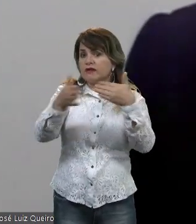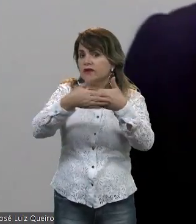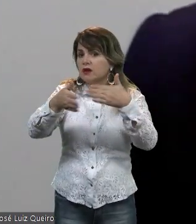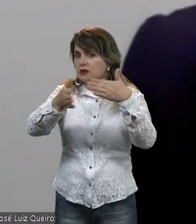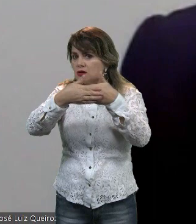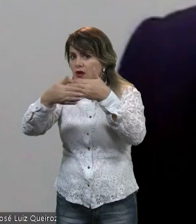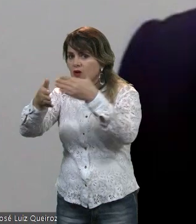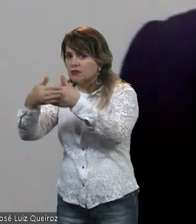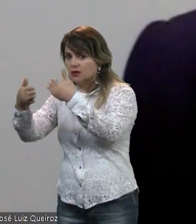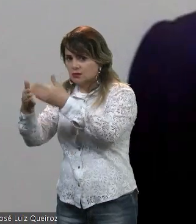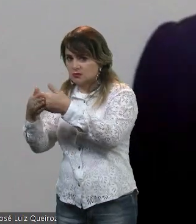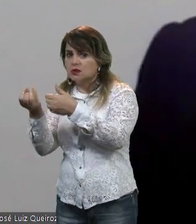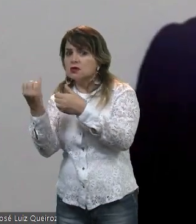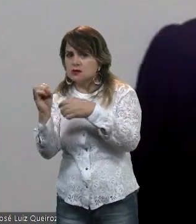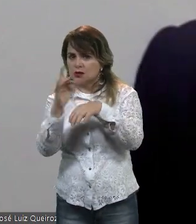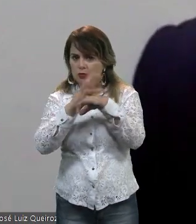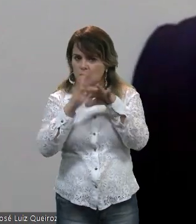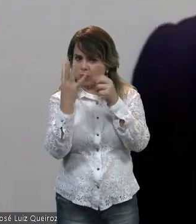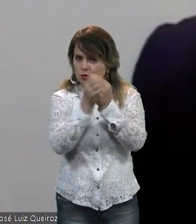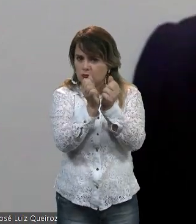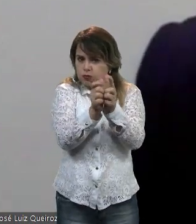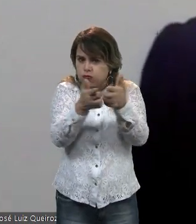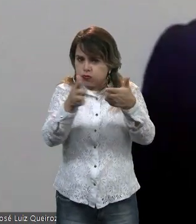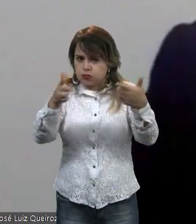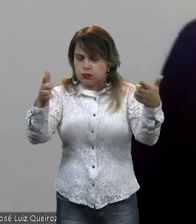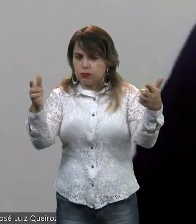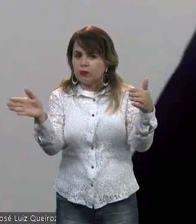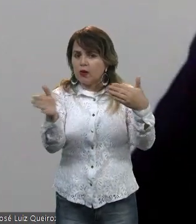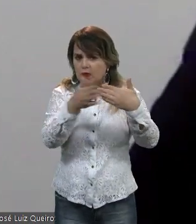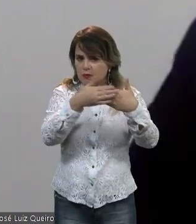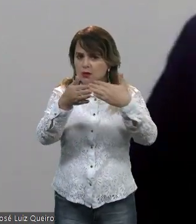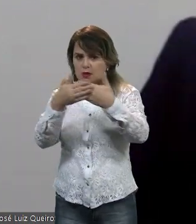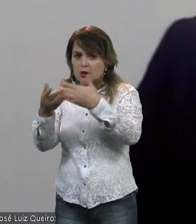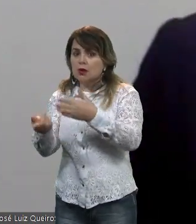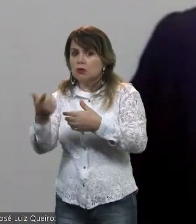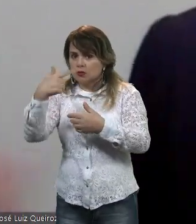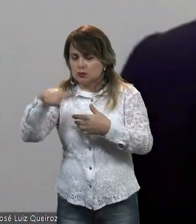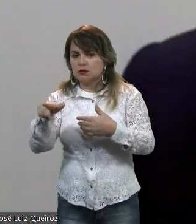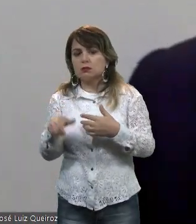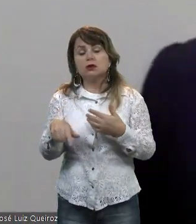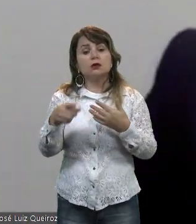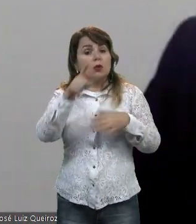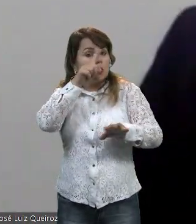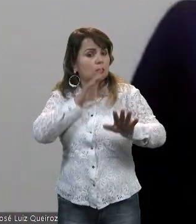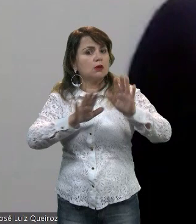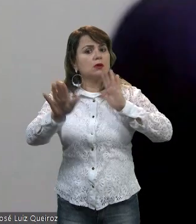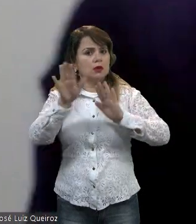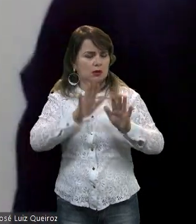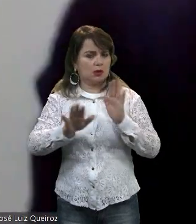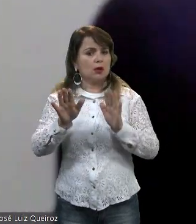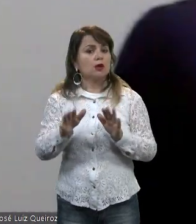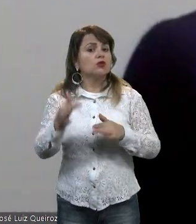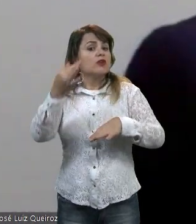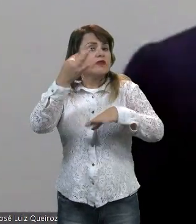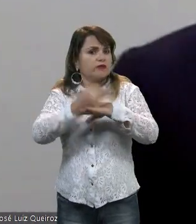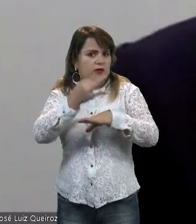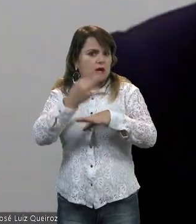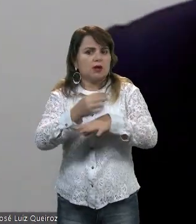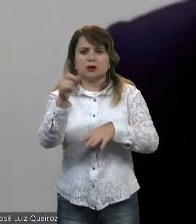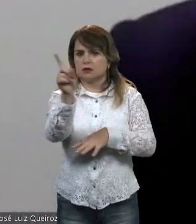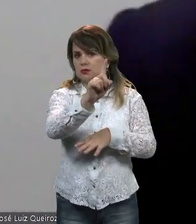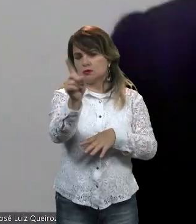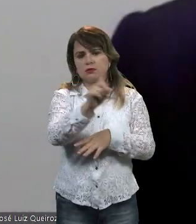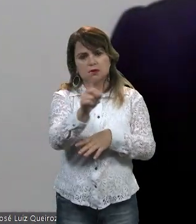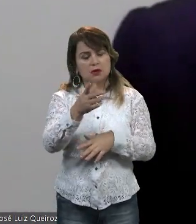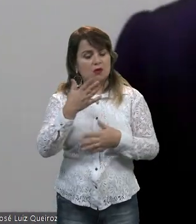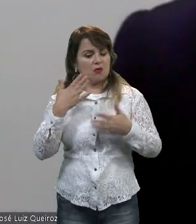coronavírus aumentarem. Então, meu apelo aqui à população, a gente não está num período de férias, não está num período sabático, de descanso, mas é que